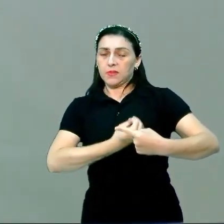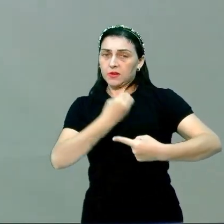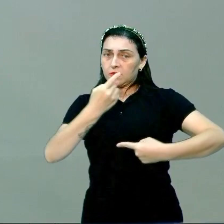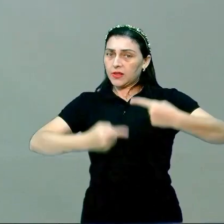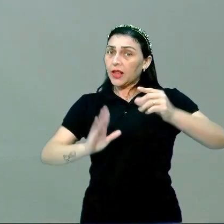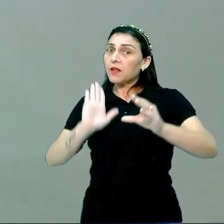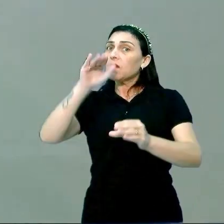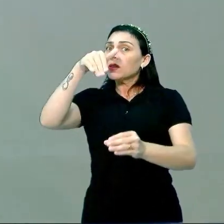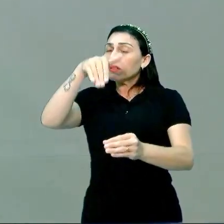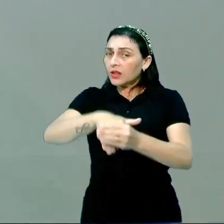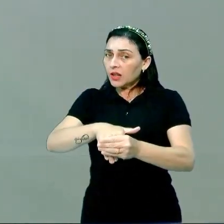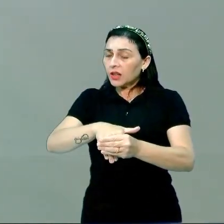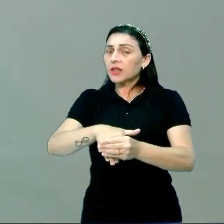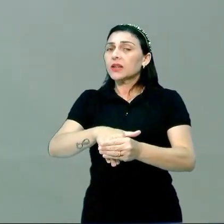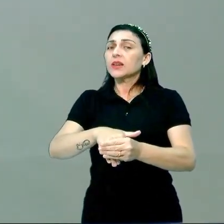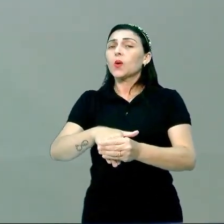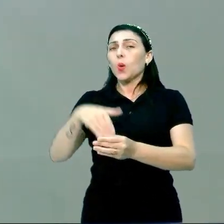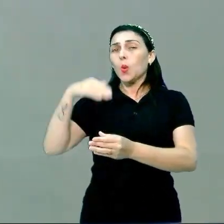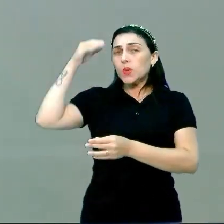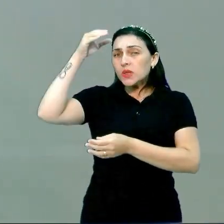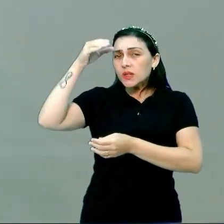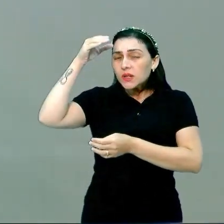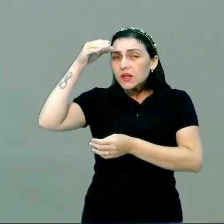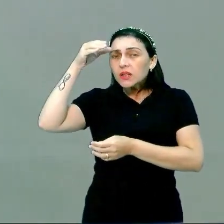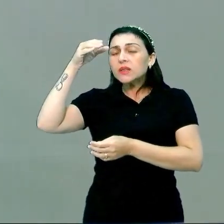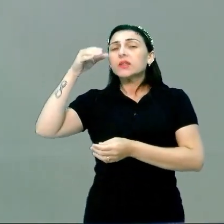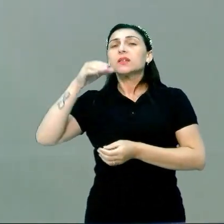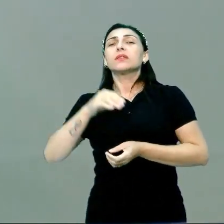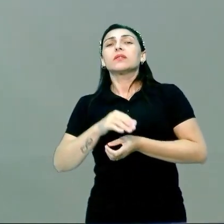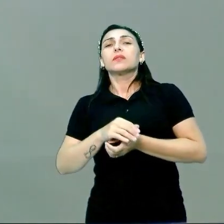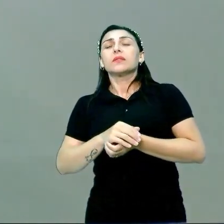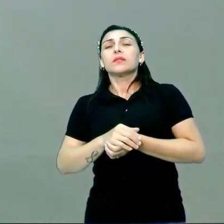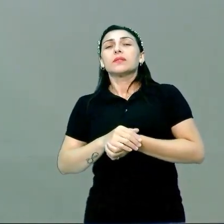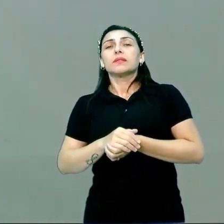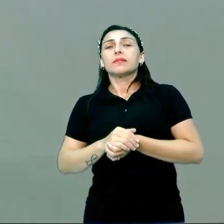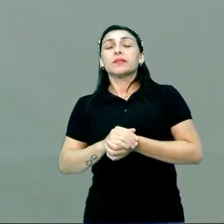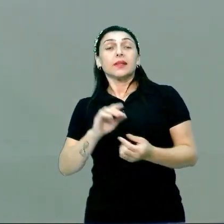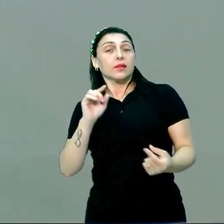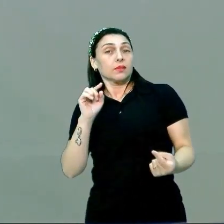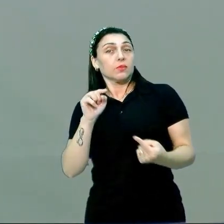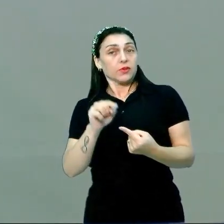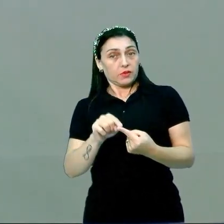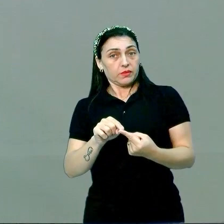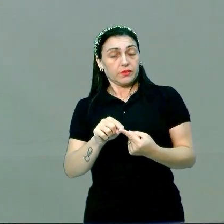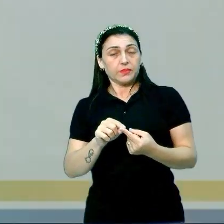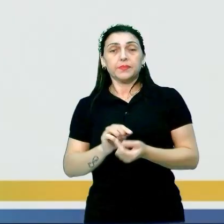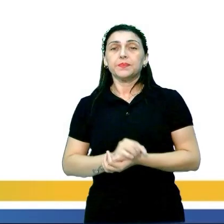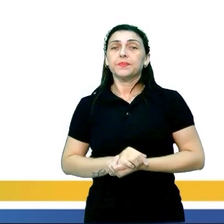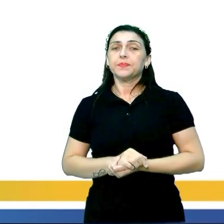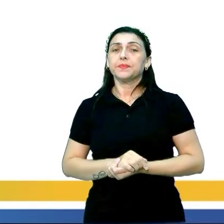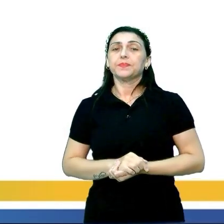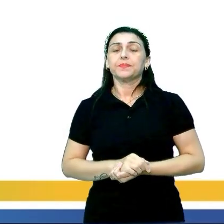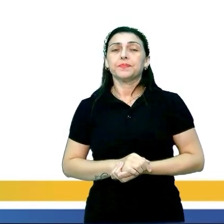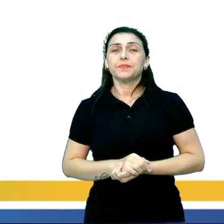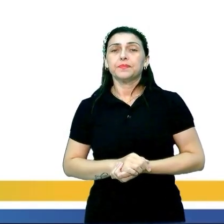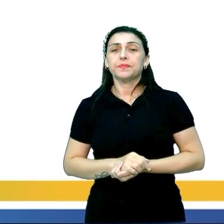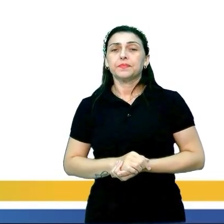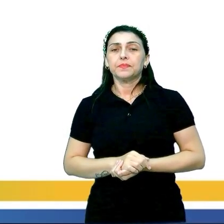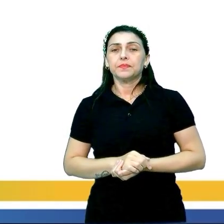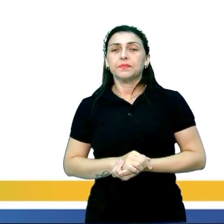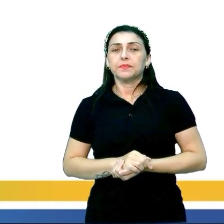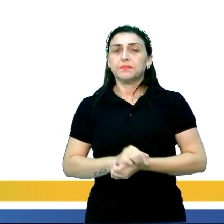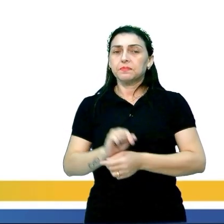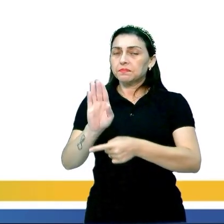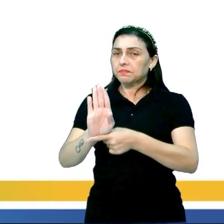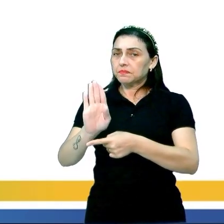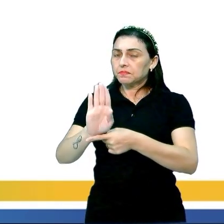participar, tem que votar conscientemente, né? Então, é nesse tipo de situação, tá? Então, essa